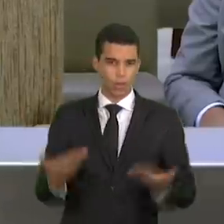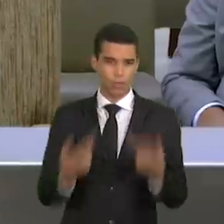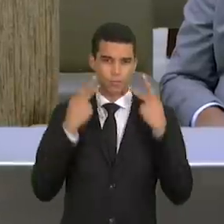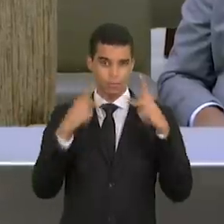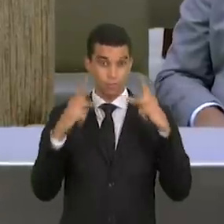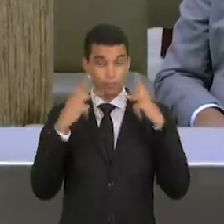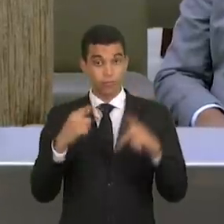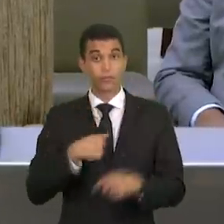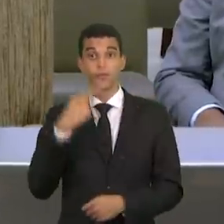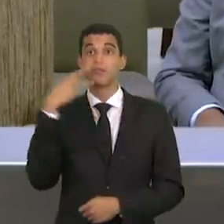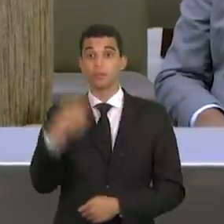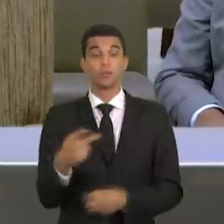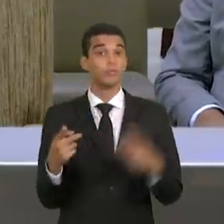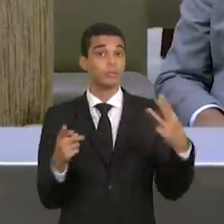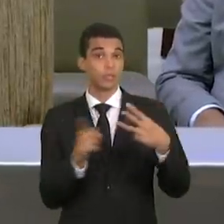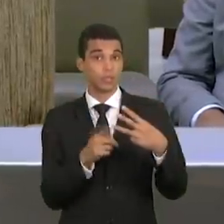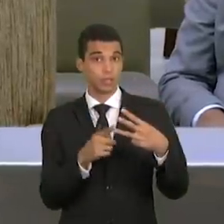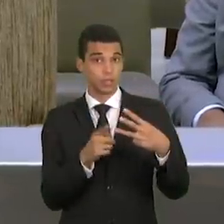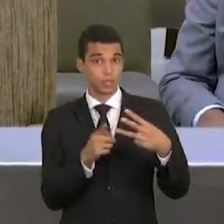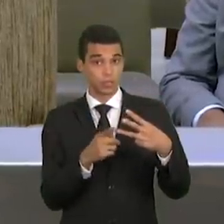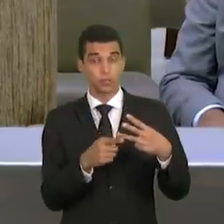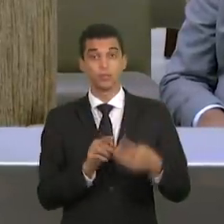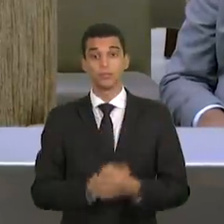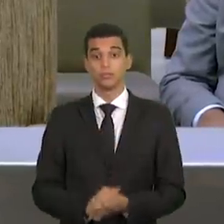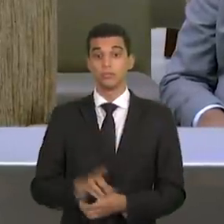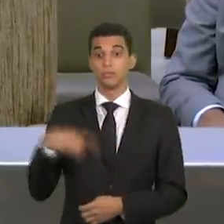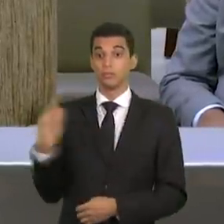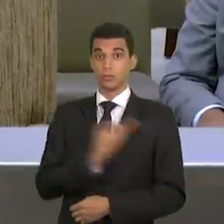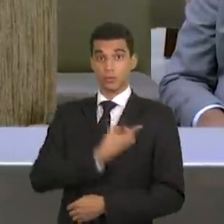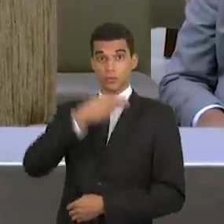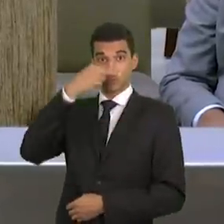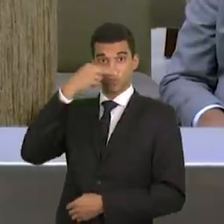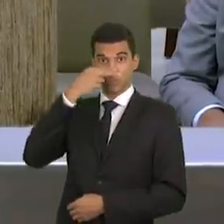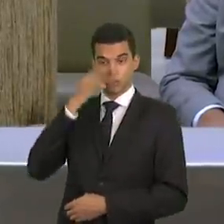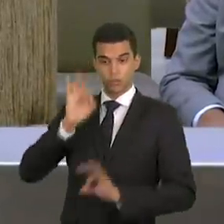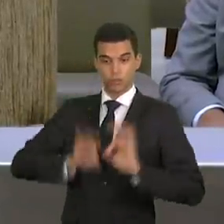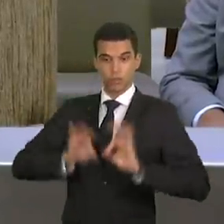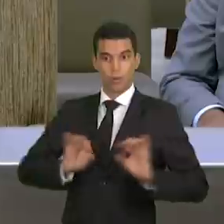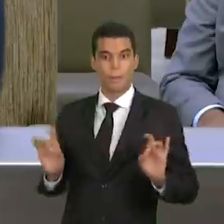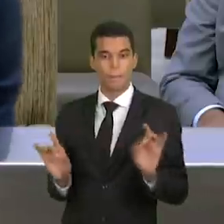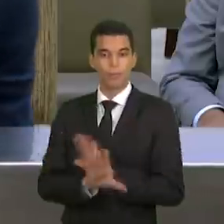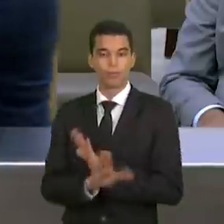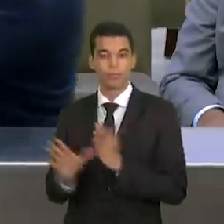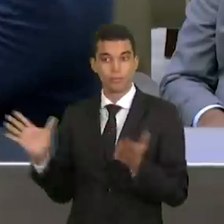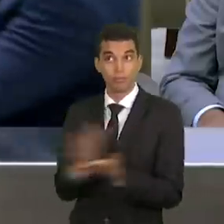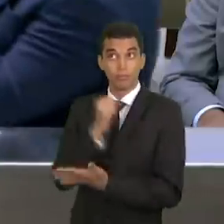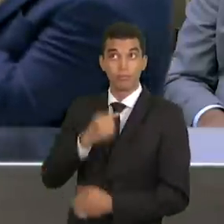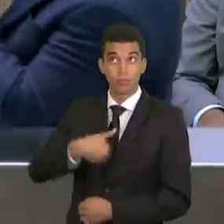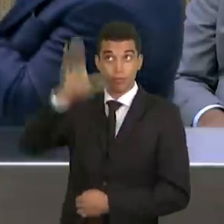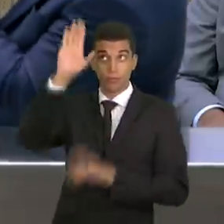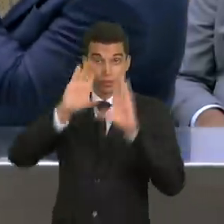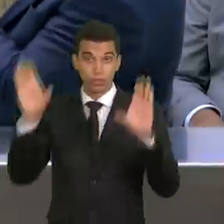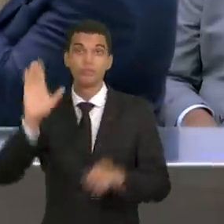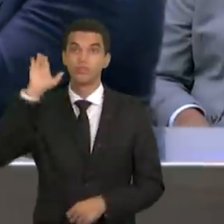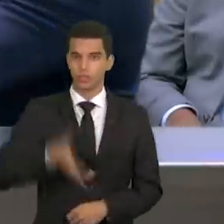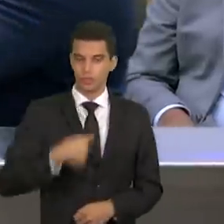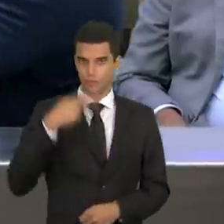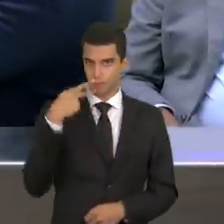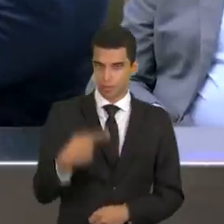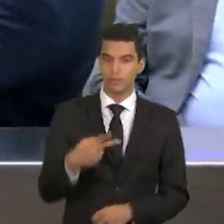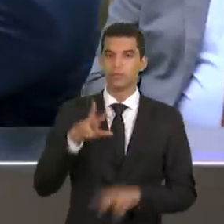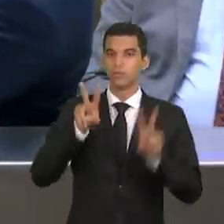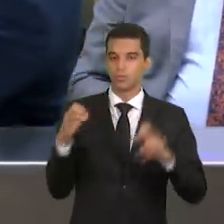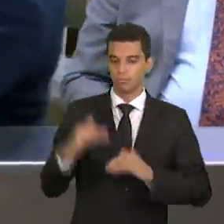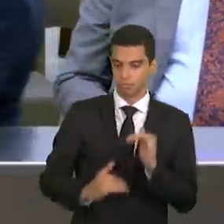quero dizer em terceiro lugar, que para nós nos prepararmos para o arrebatamento, já falei sobre o aperfeiçoamento, já